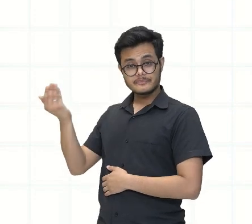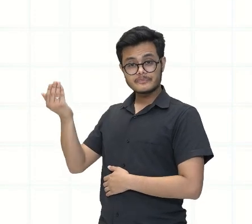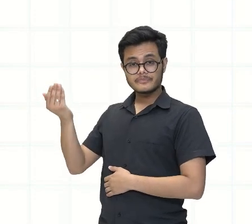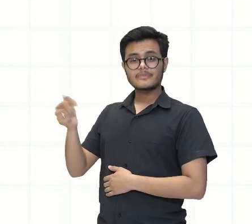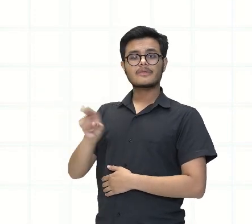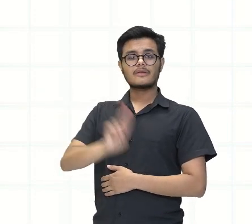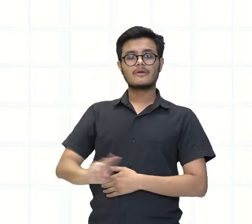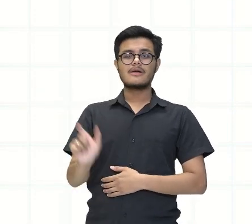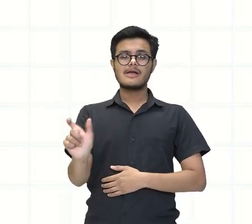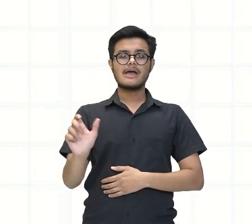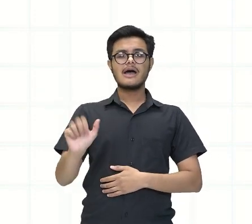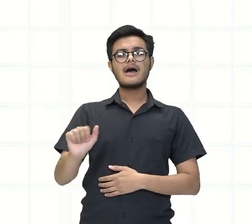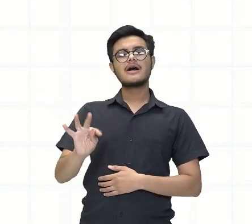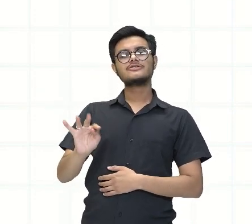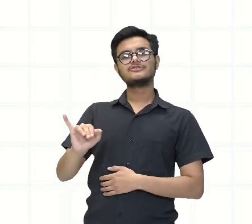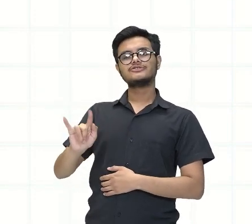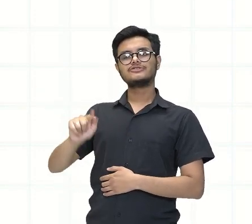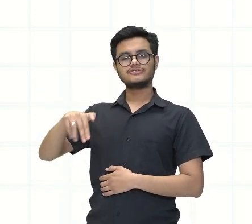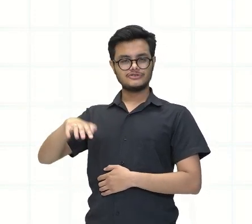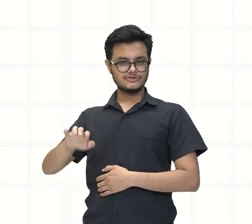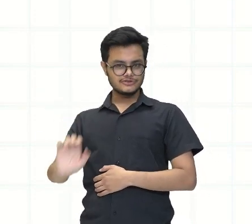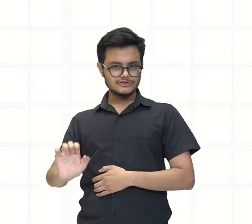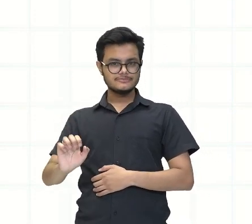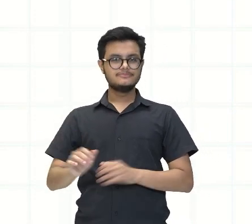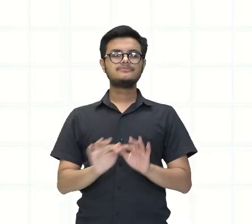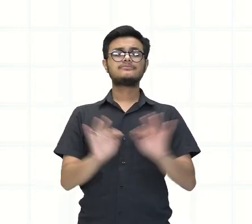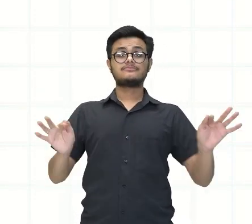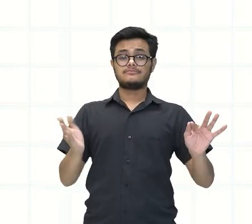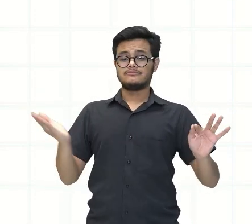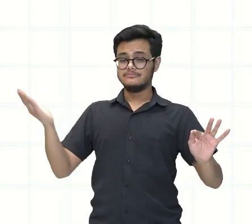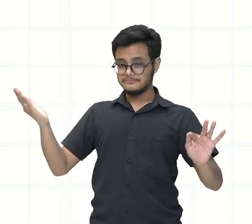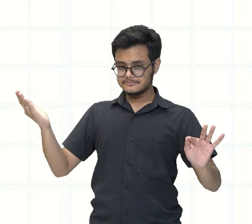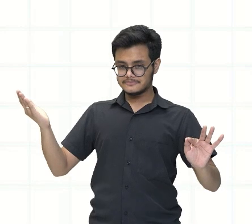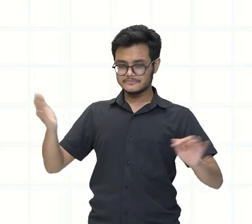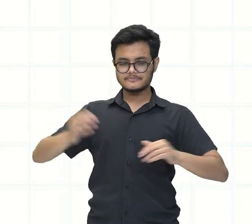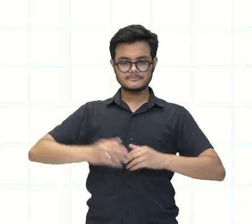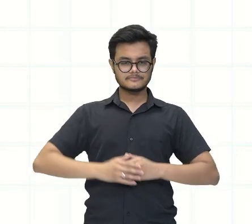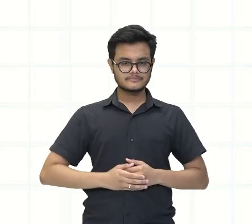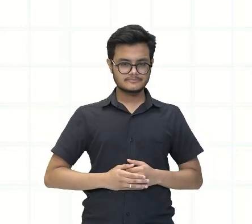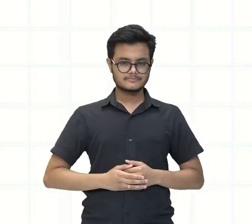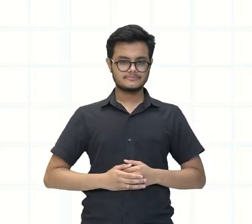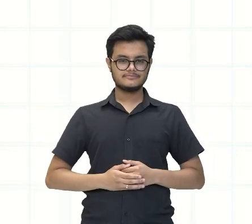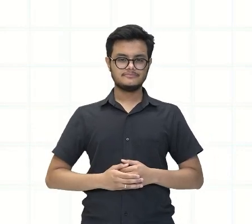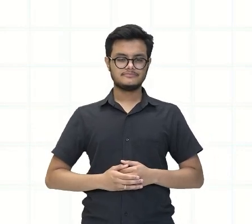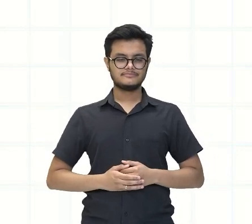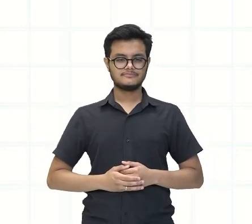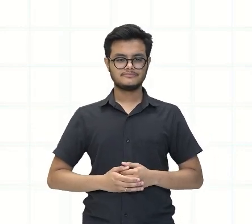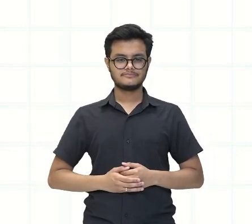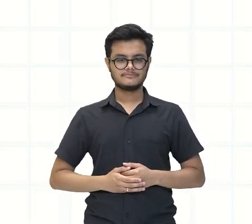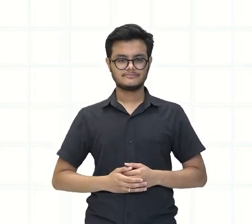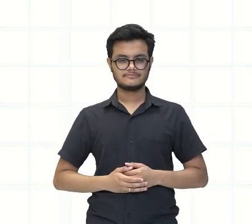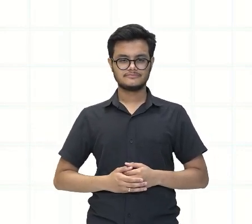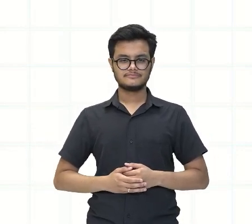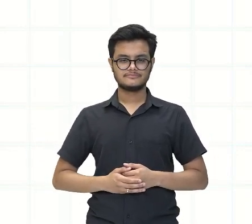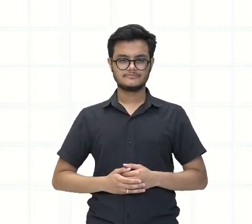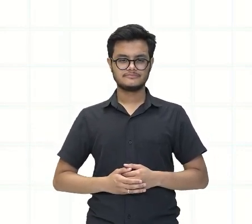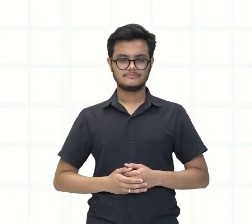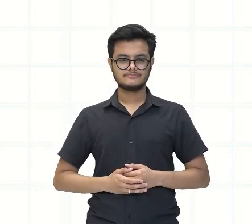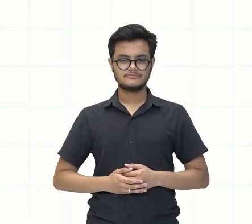nosso exemplo, né? Durante seca recorde na bacia amazônica, rios da